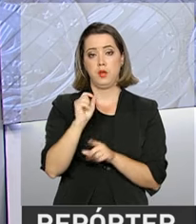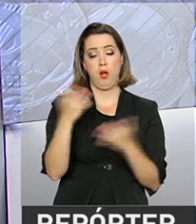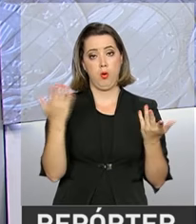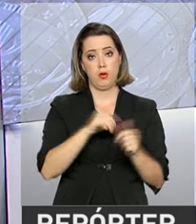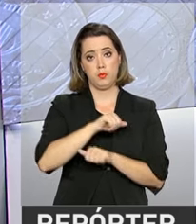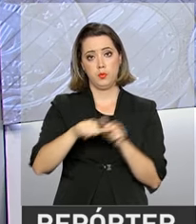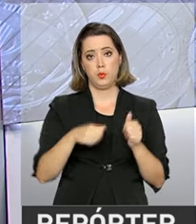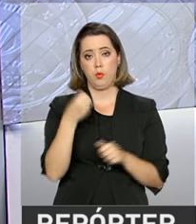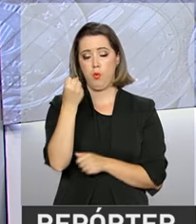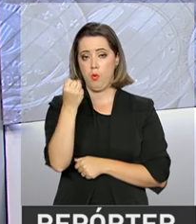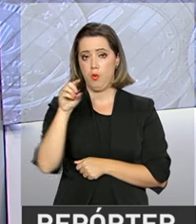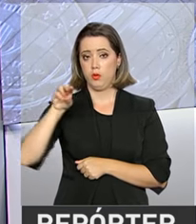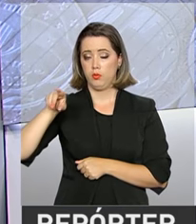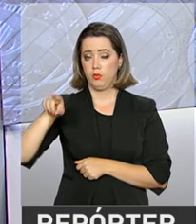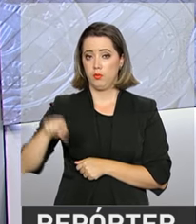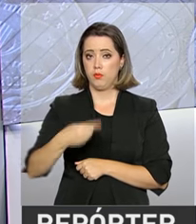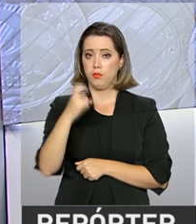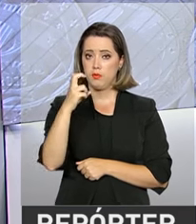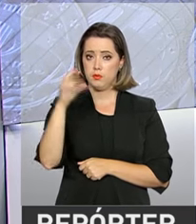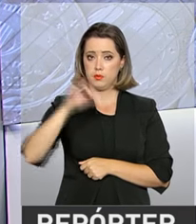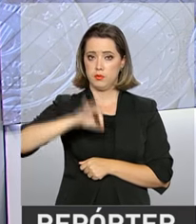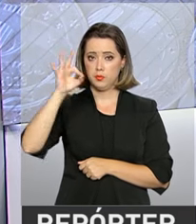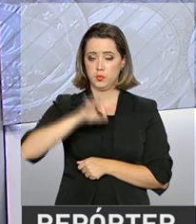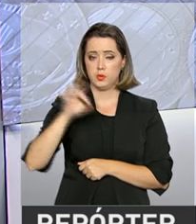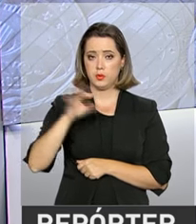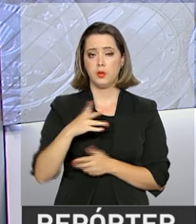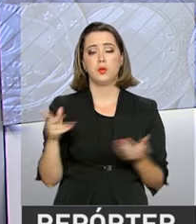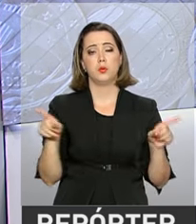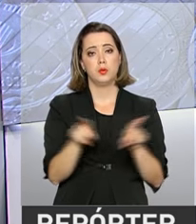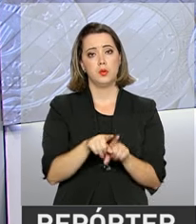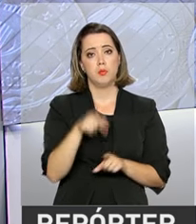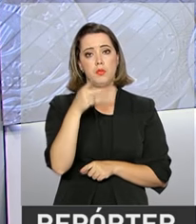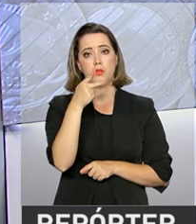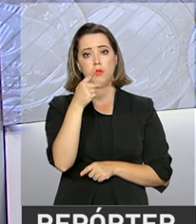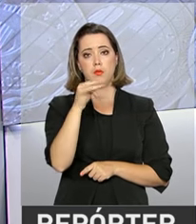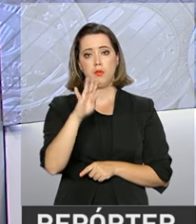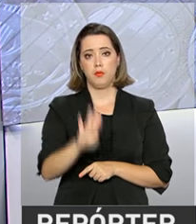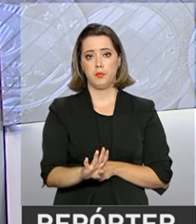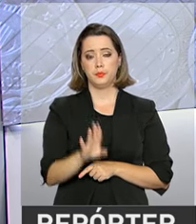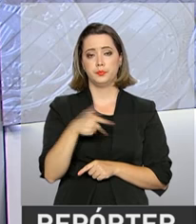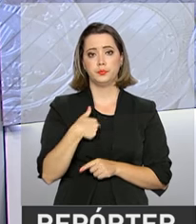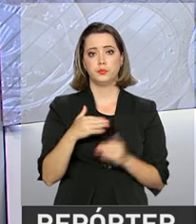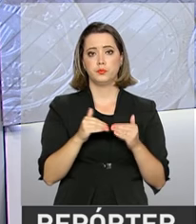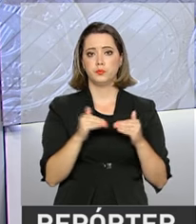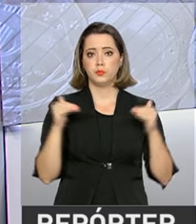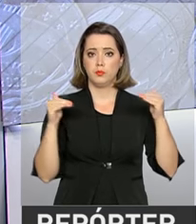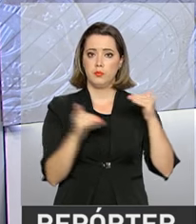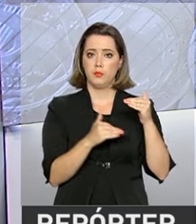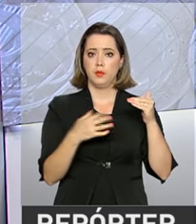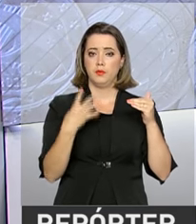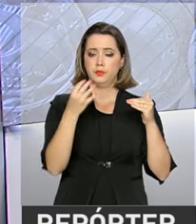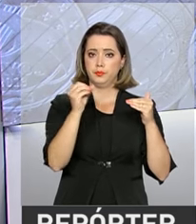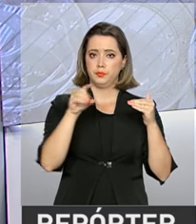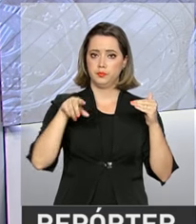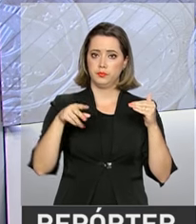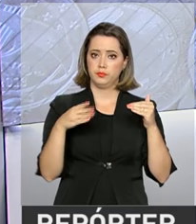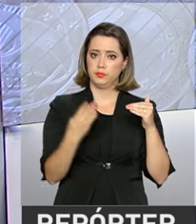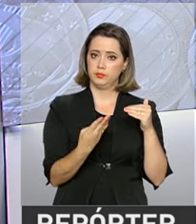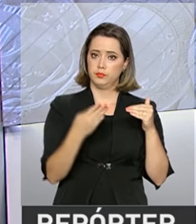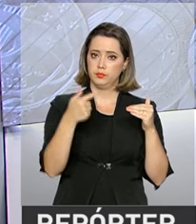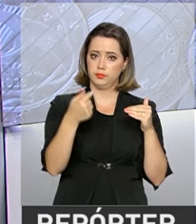ea projeção para o crescimento do pib foi reduzida de 0,47 por cento para